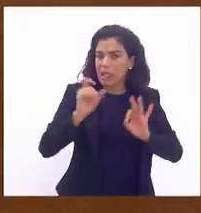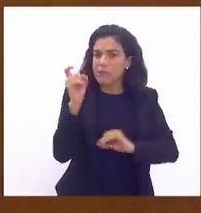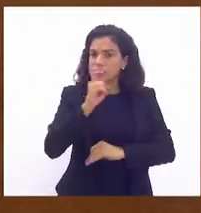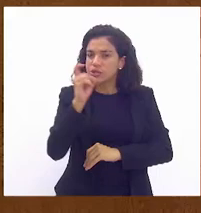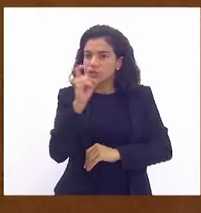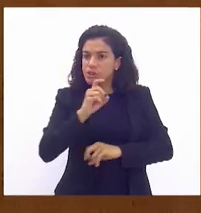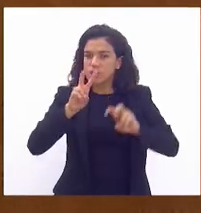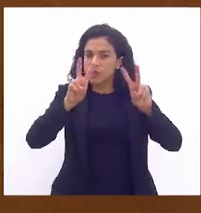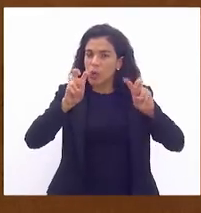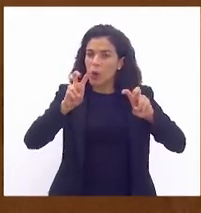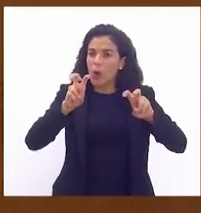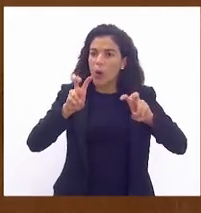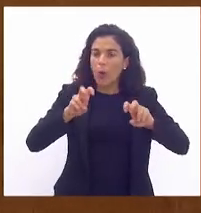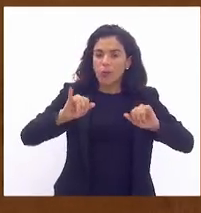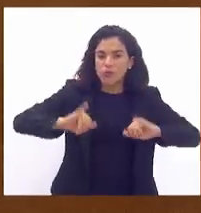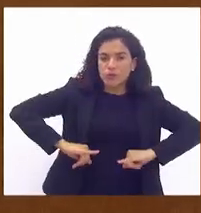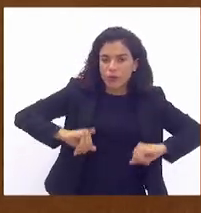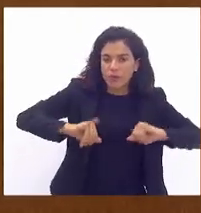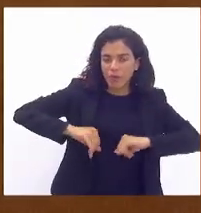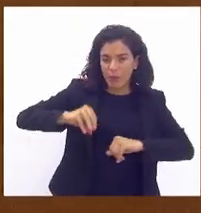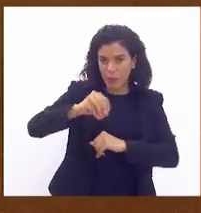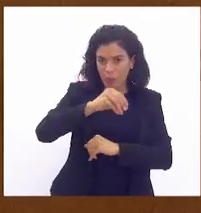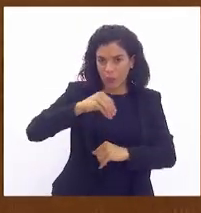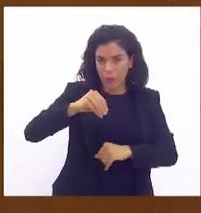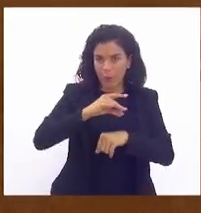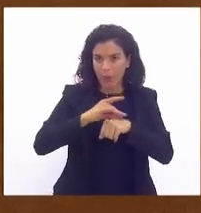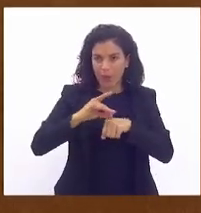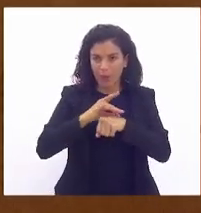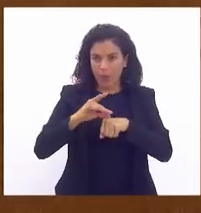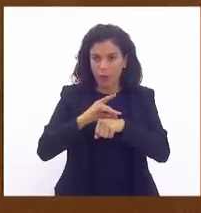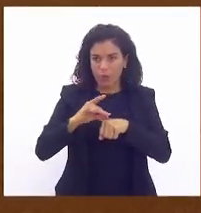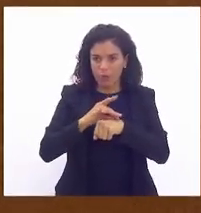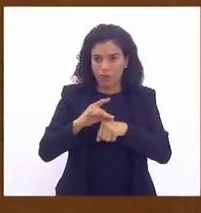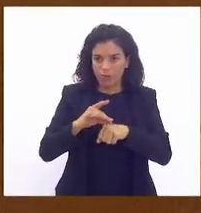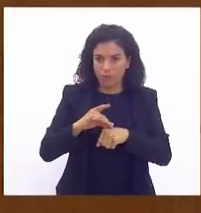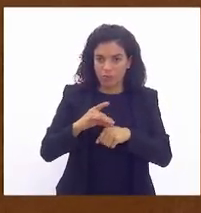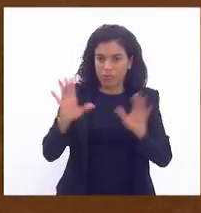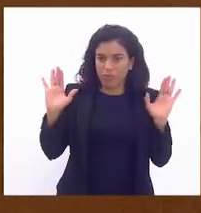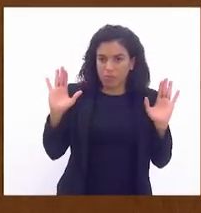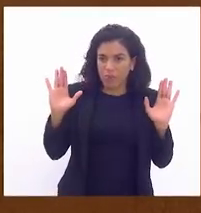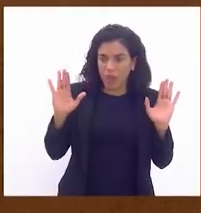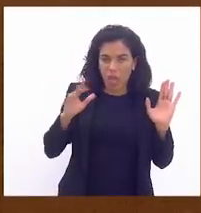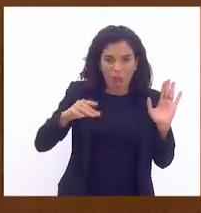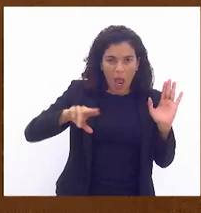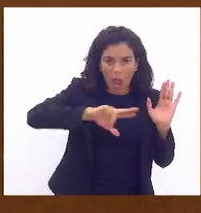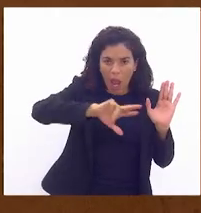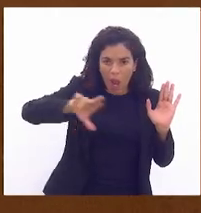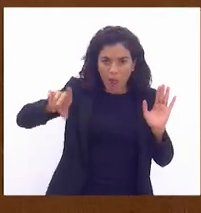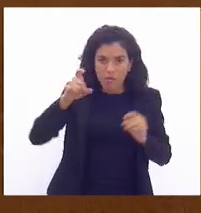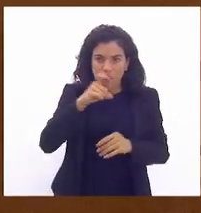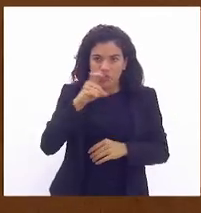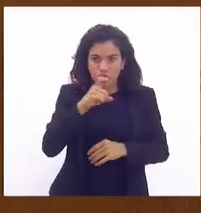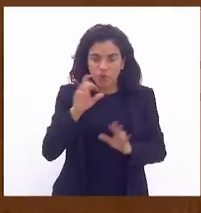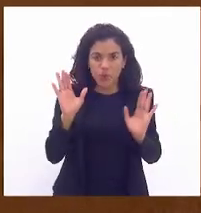sofrimento causado pelo concreto. Não tem mentira. Alguém mentiu aqui, gente? Alguém mentiu aqui?